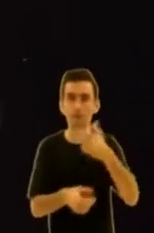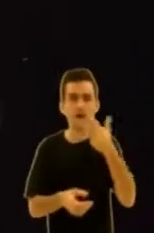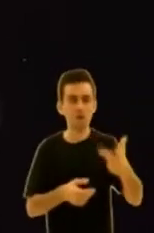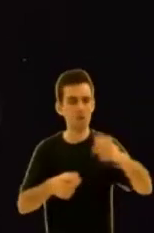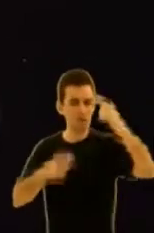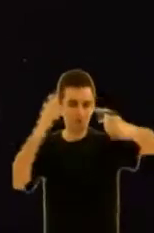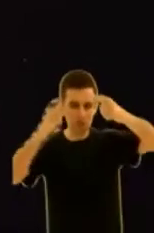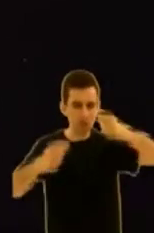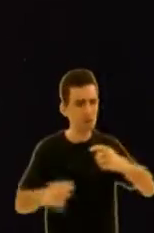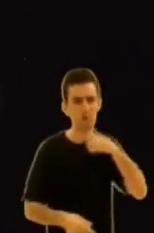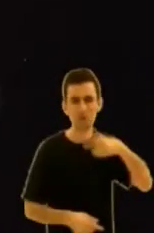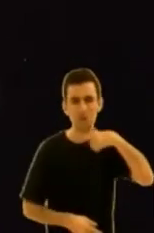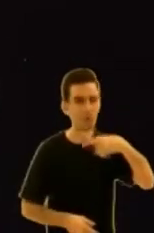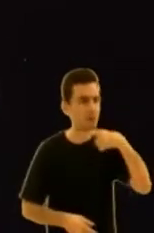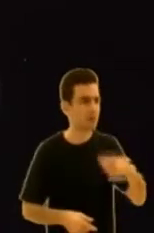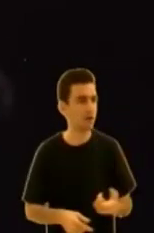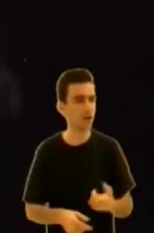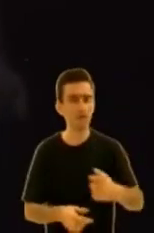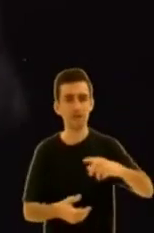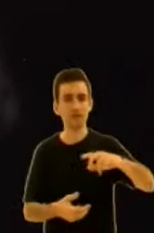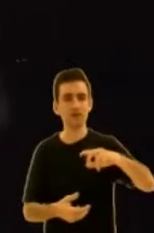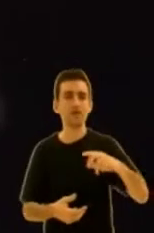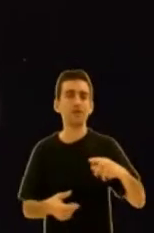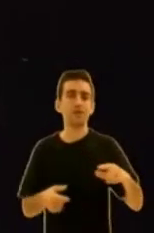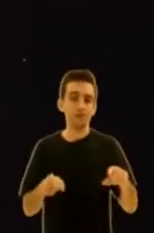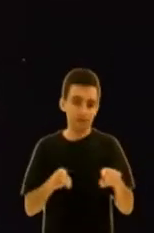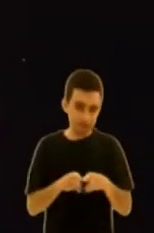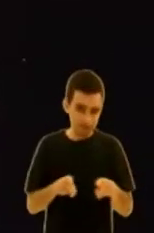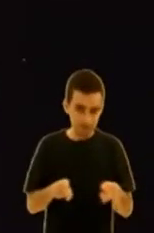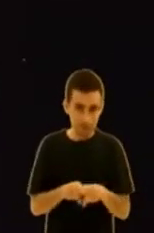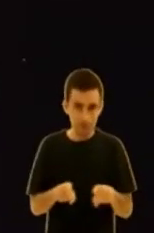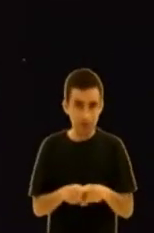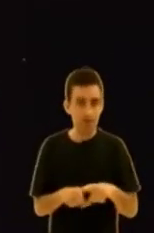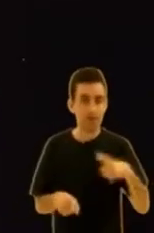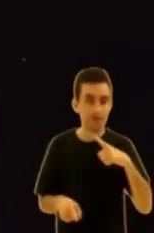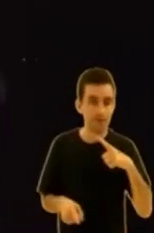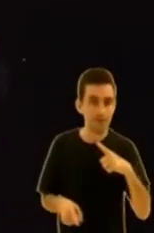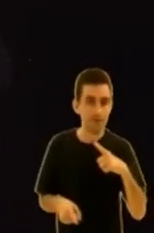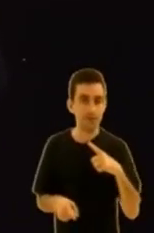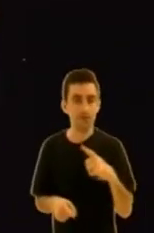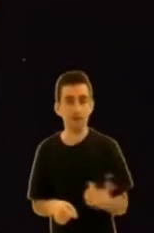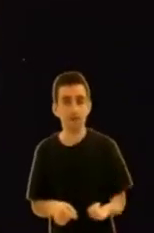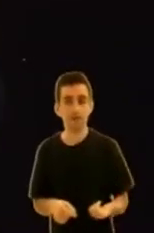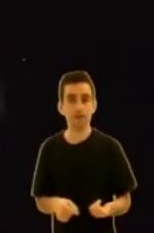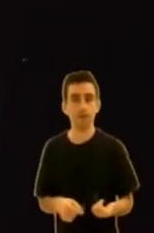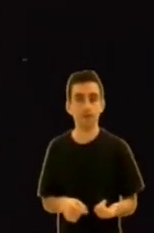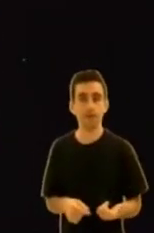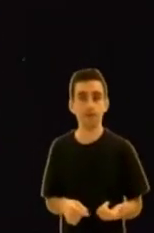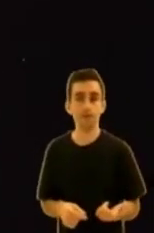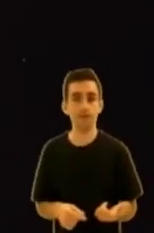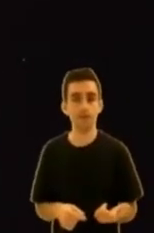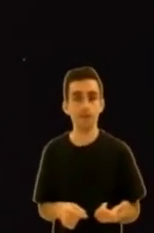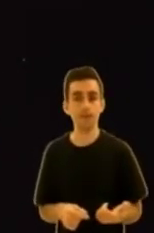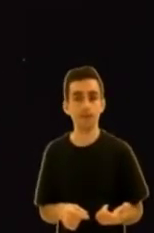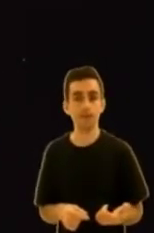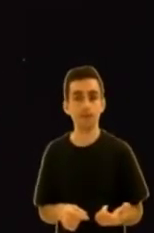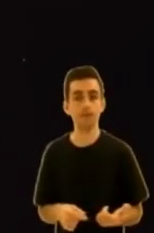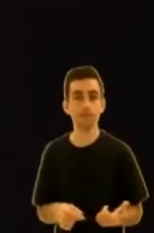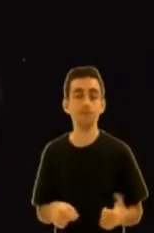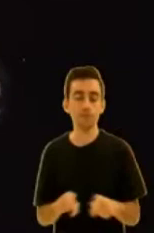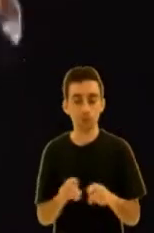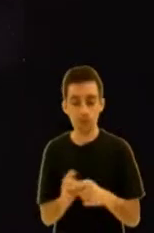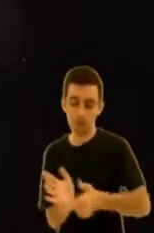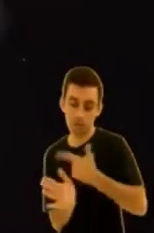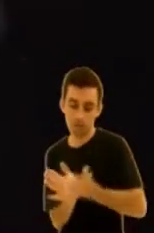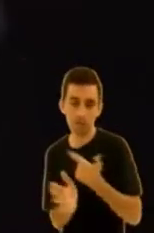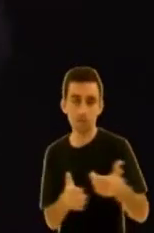funcionava, não era efetiva e de que não tinha na reserva técnica o livro que a escola muitas vezes tinha